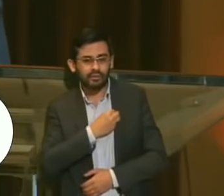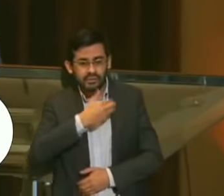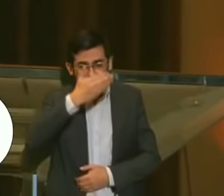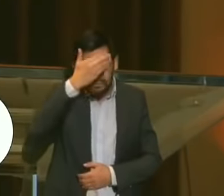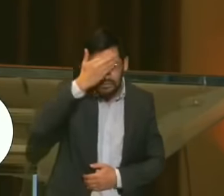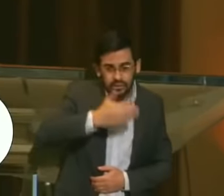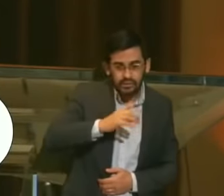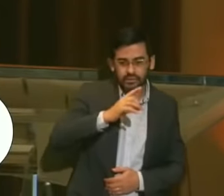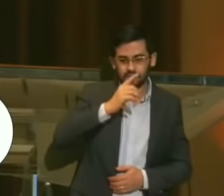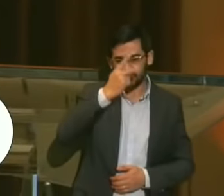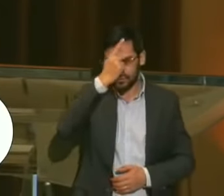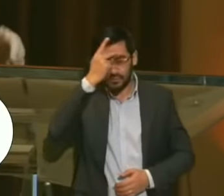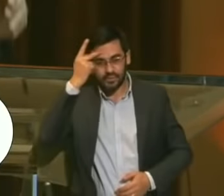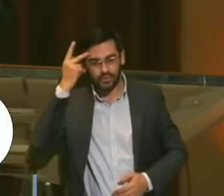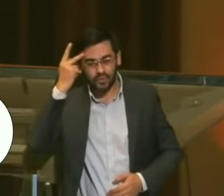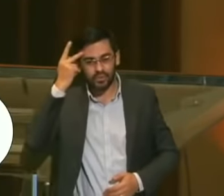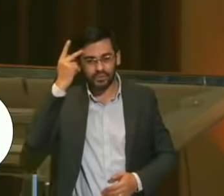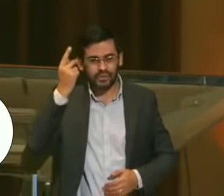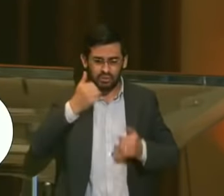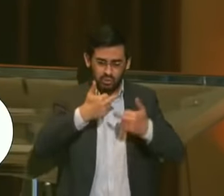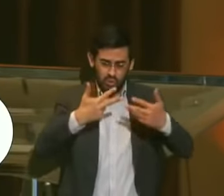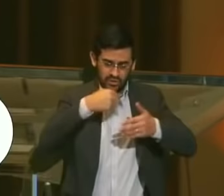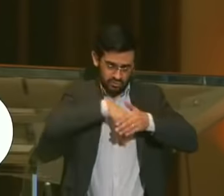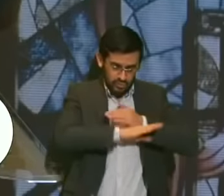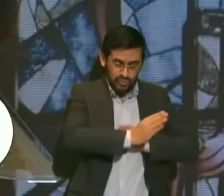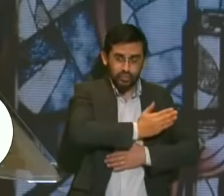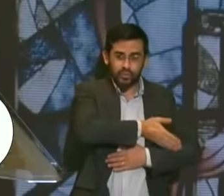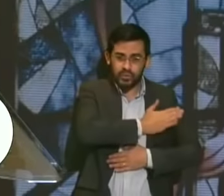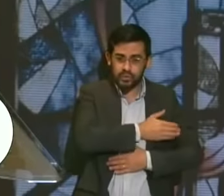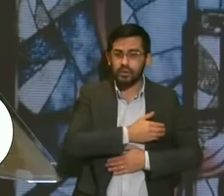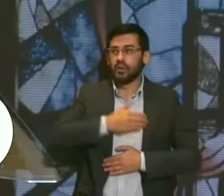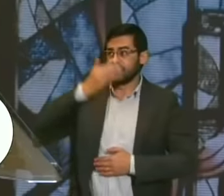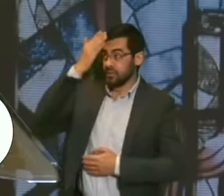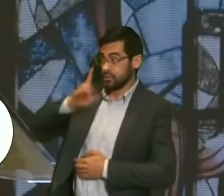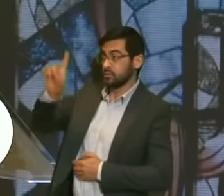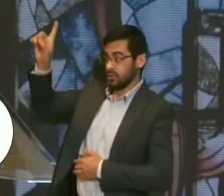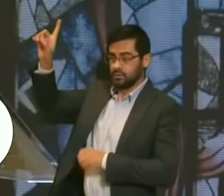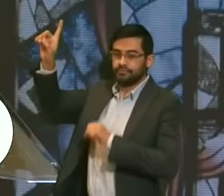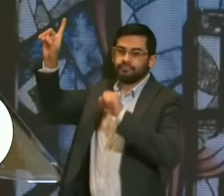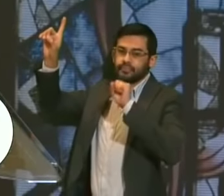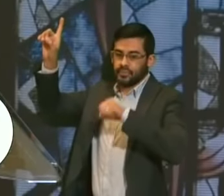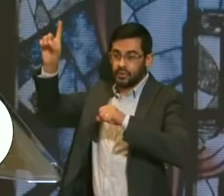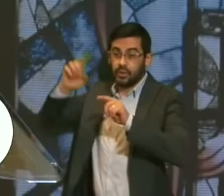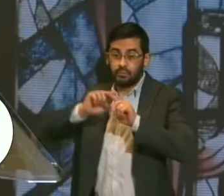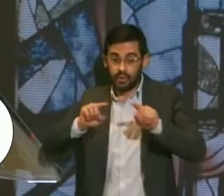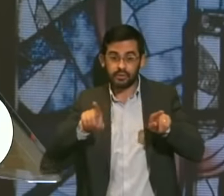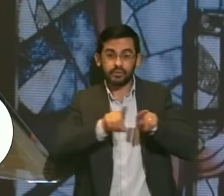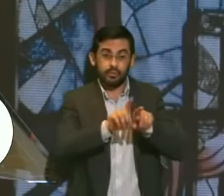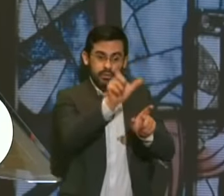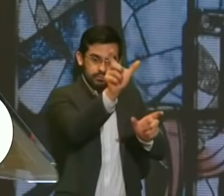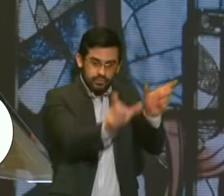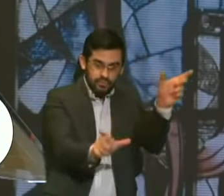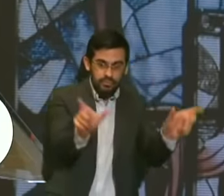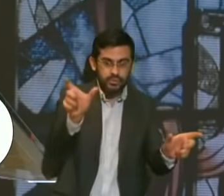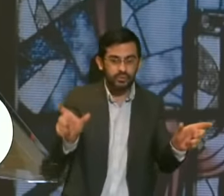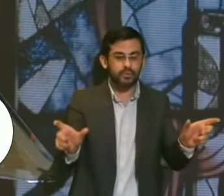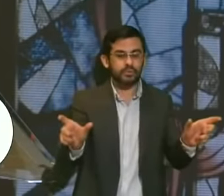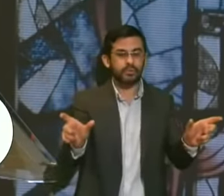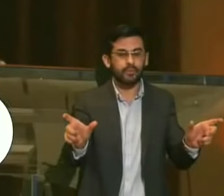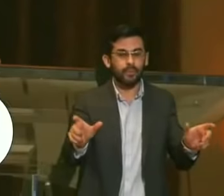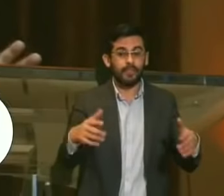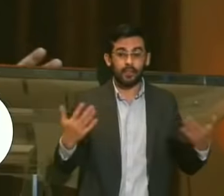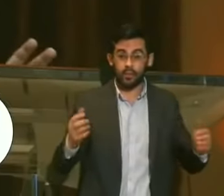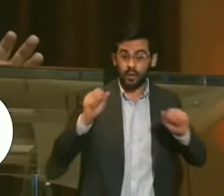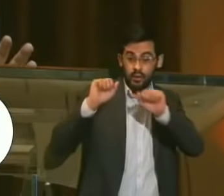tão profundas do nosso coração, diante de Deus, é verdade, mas também diante de pessoas?